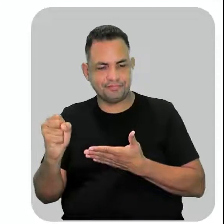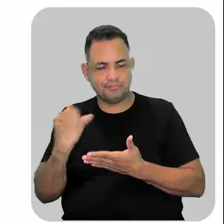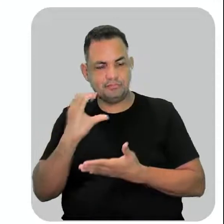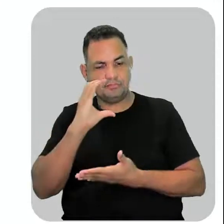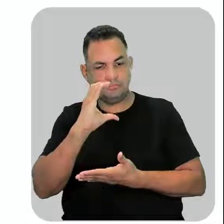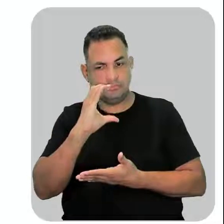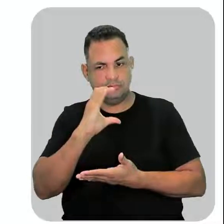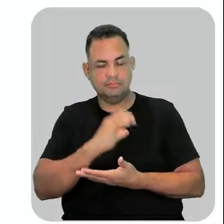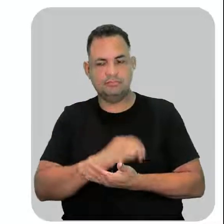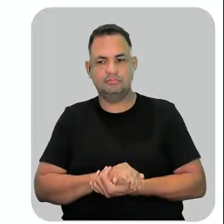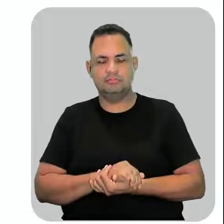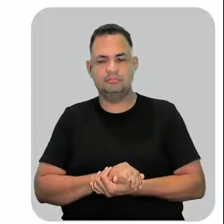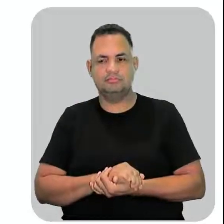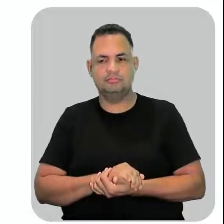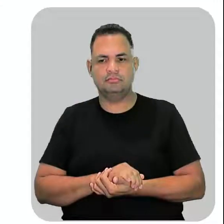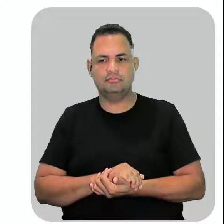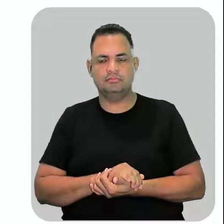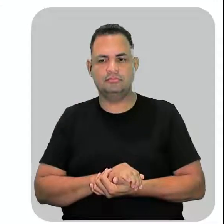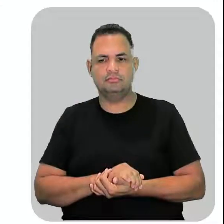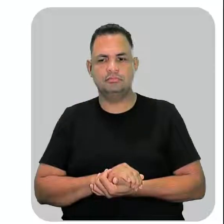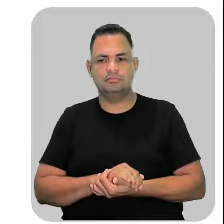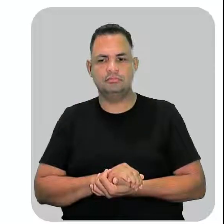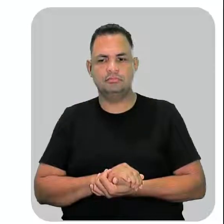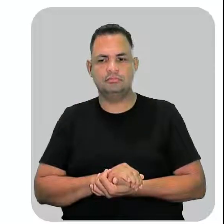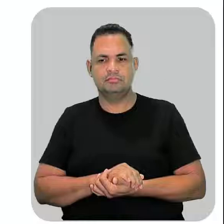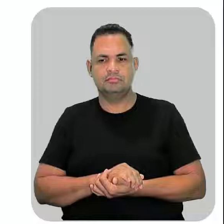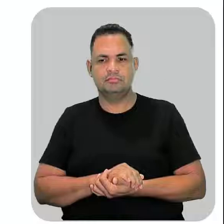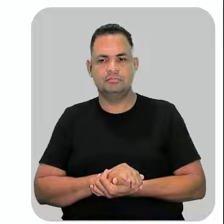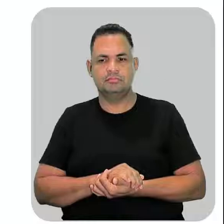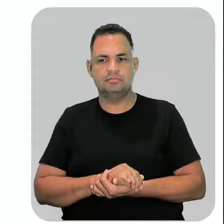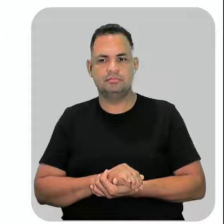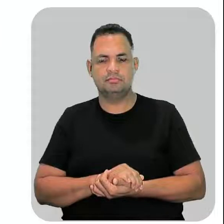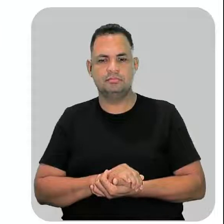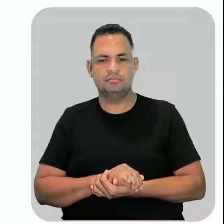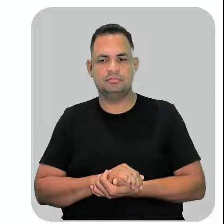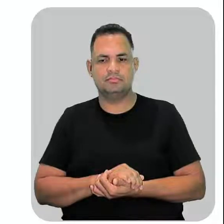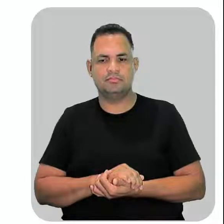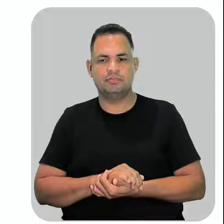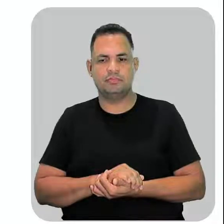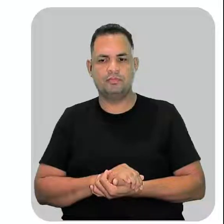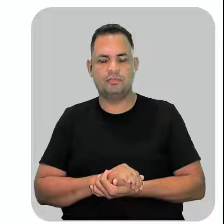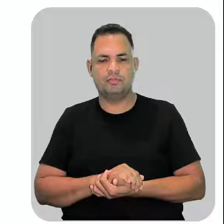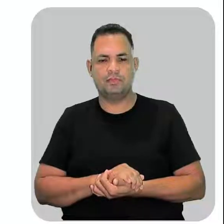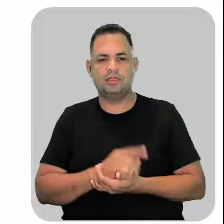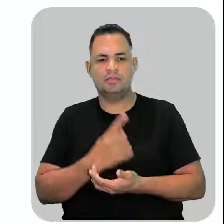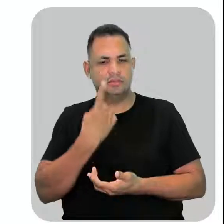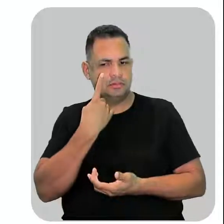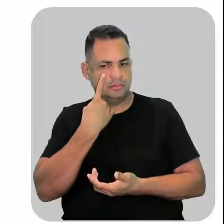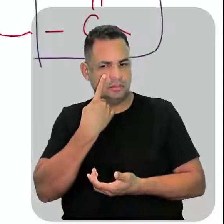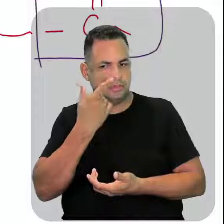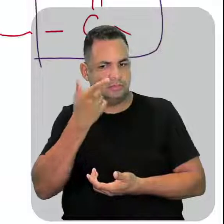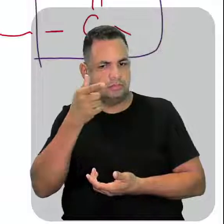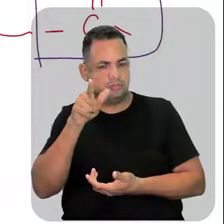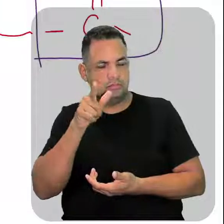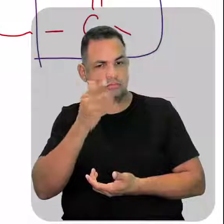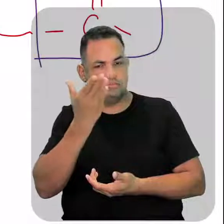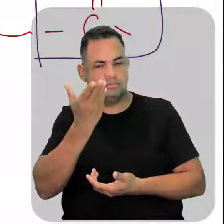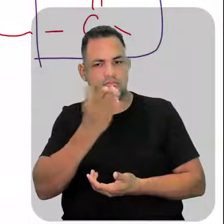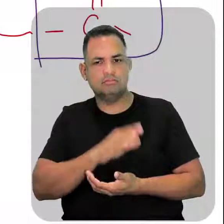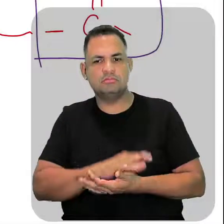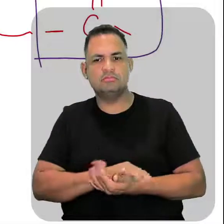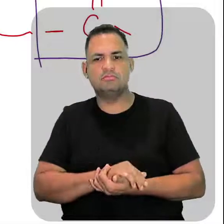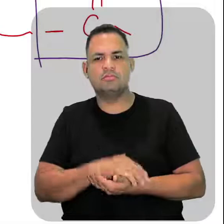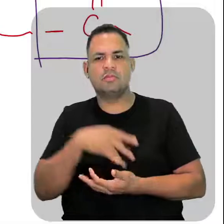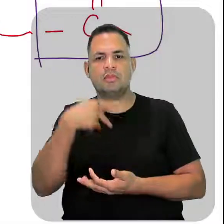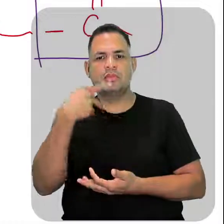Ela não tem como ser a nossa alternativa correta. Tranquilo? Aí a gente vai olhar outro ponto.